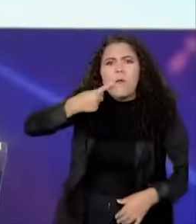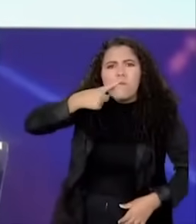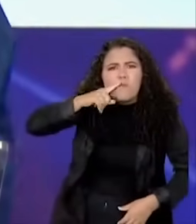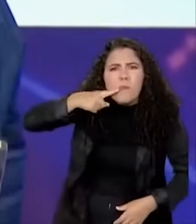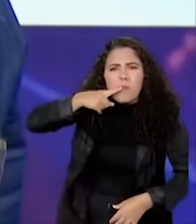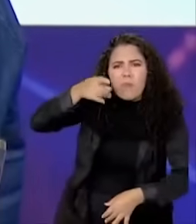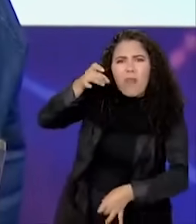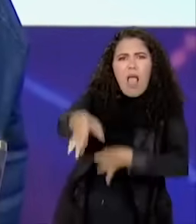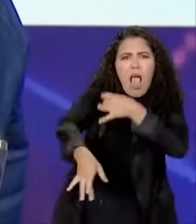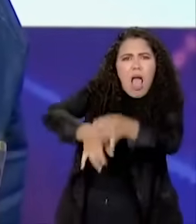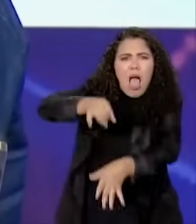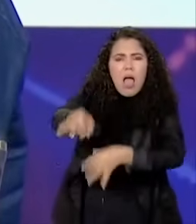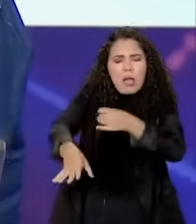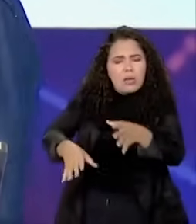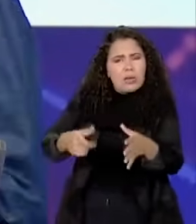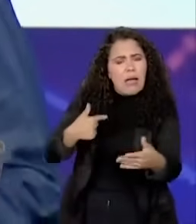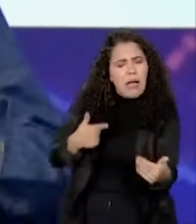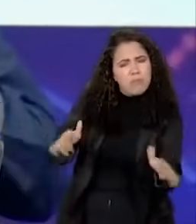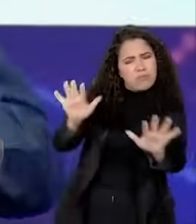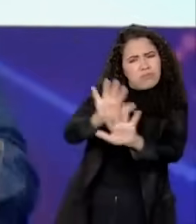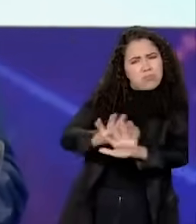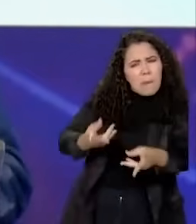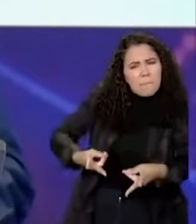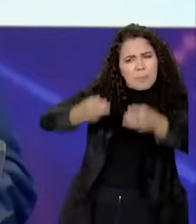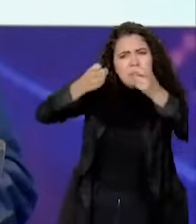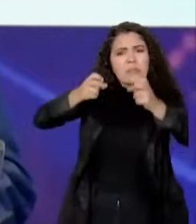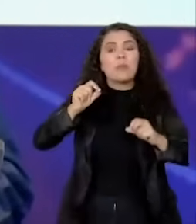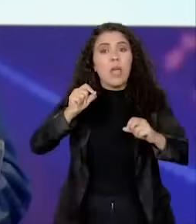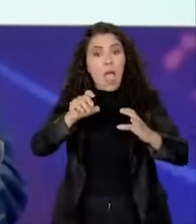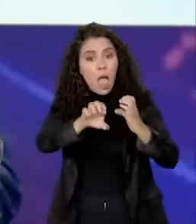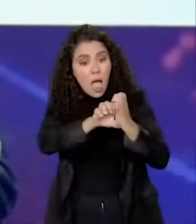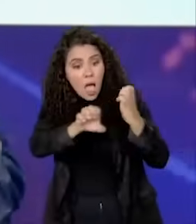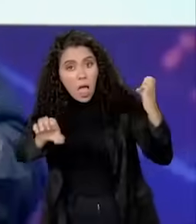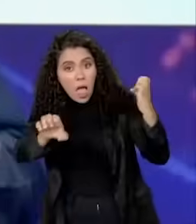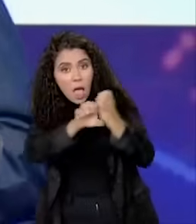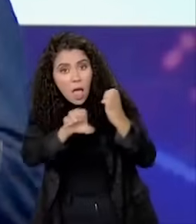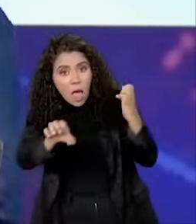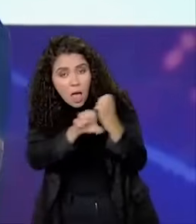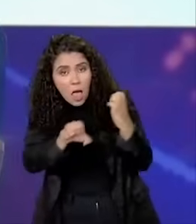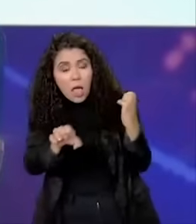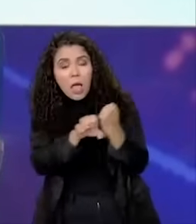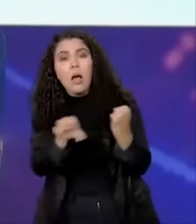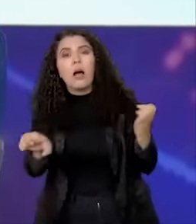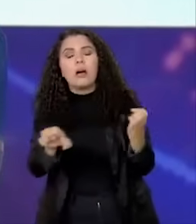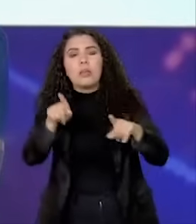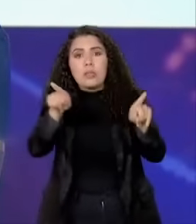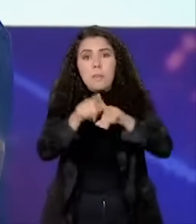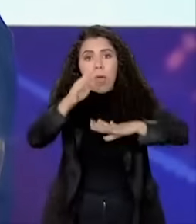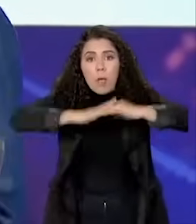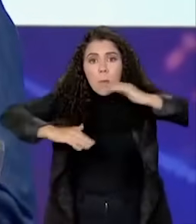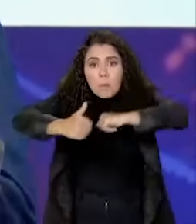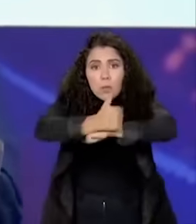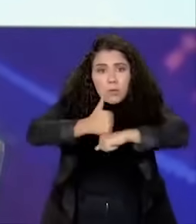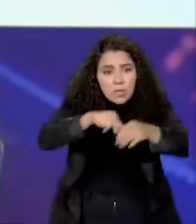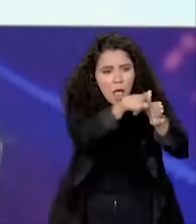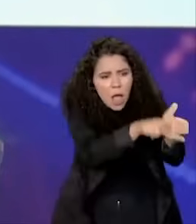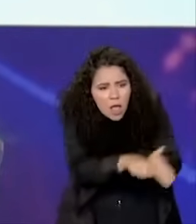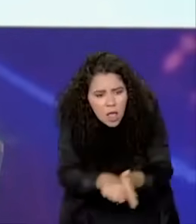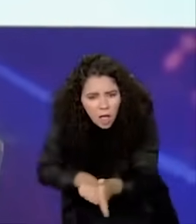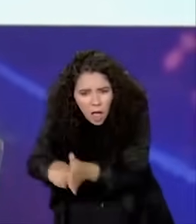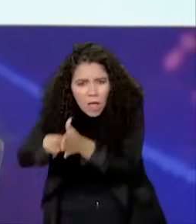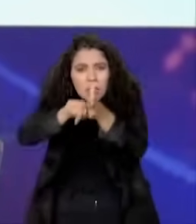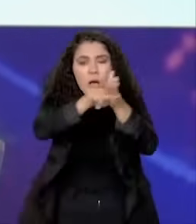eu fico percebendo que a nossa engenharia, que os nossos pesquisadores